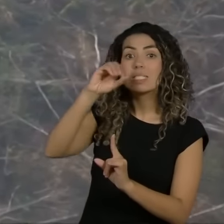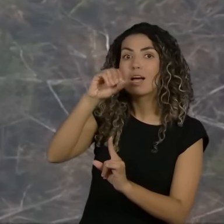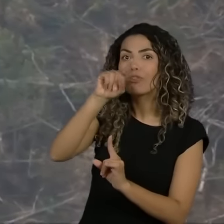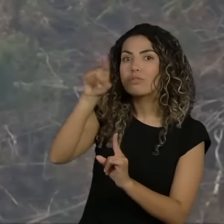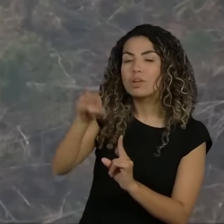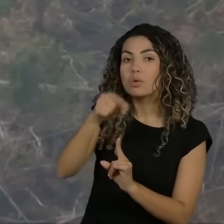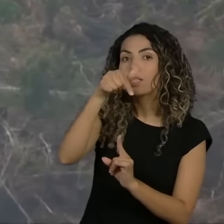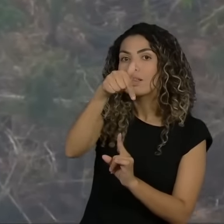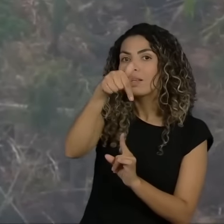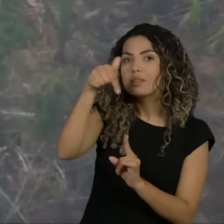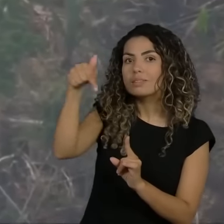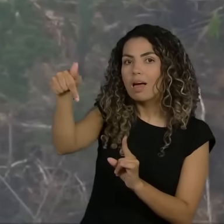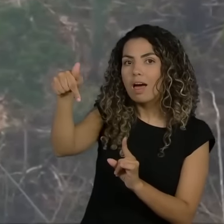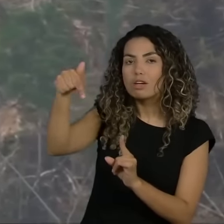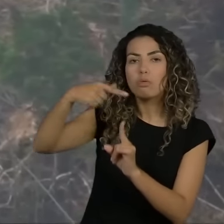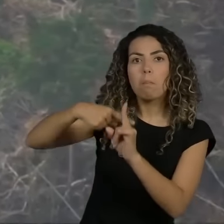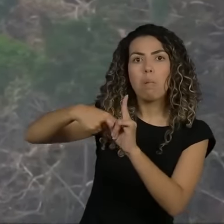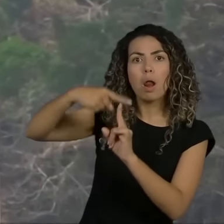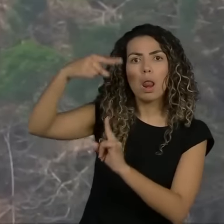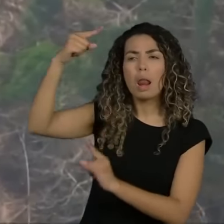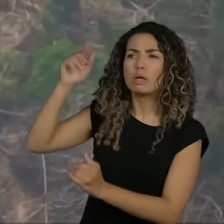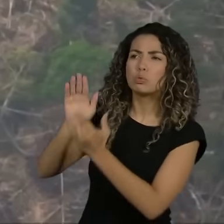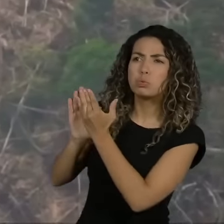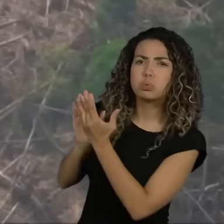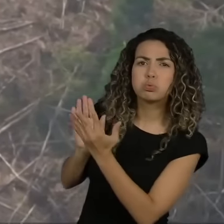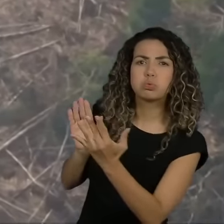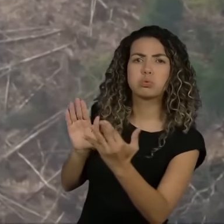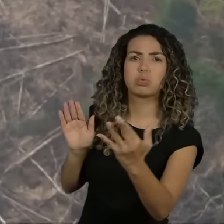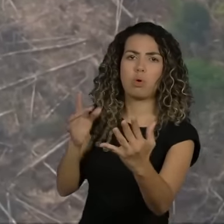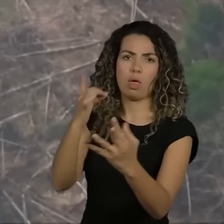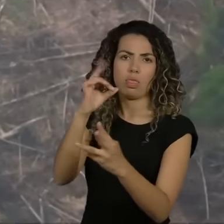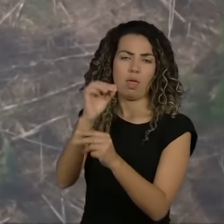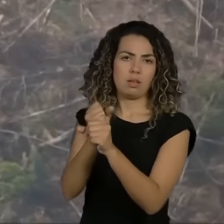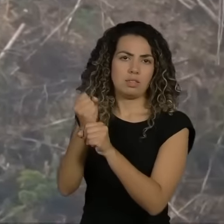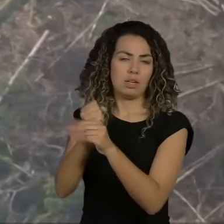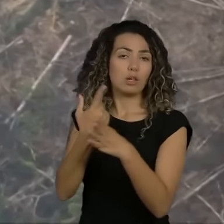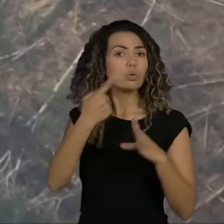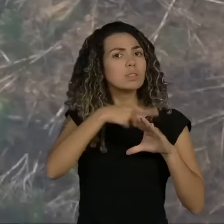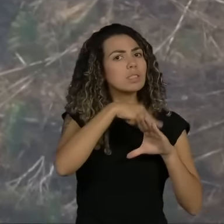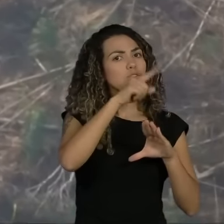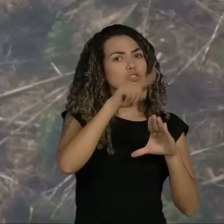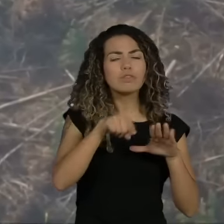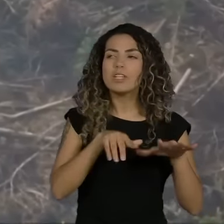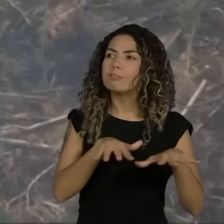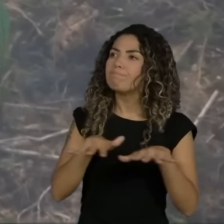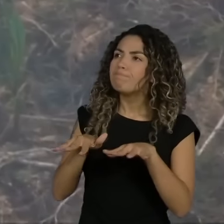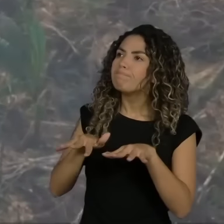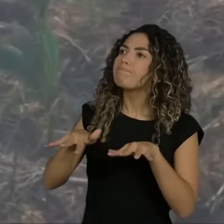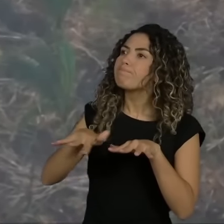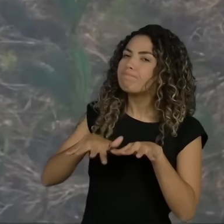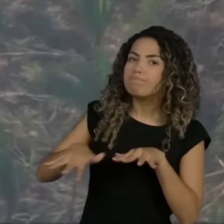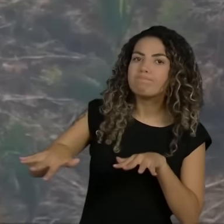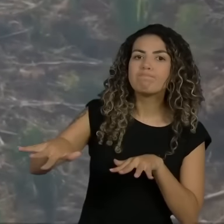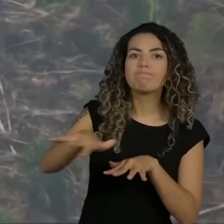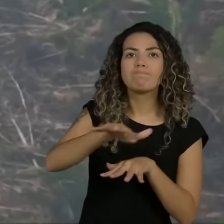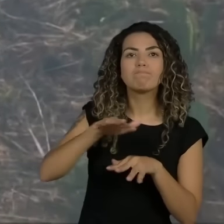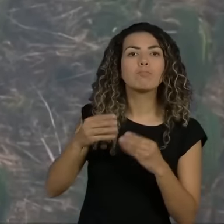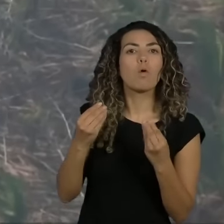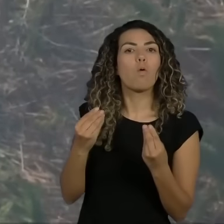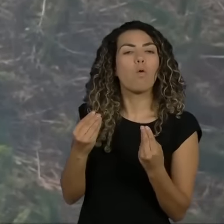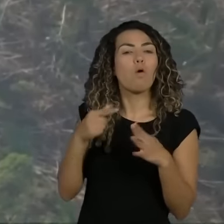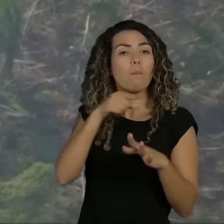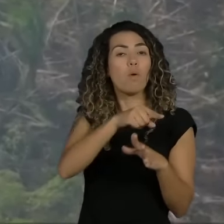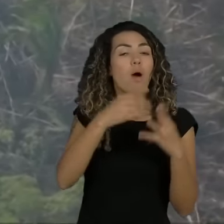0,77 graus Celsius por década. Os cientistas viam essa área como um possível refúgio para animais